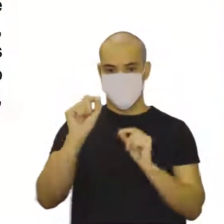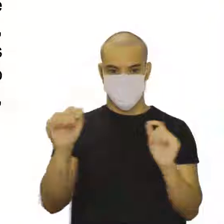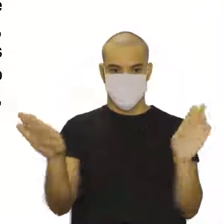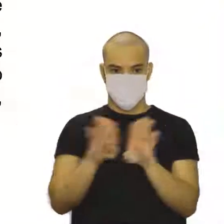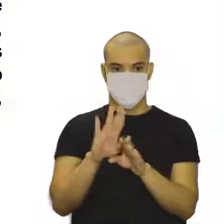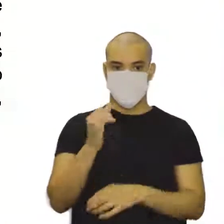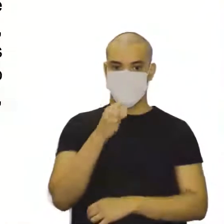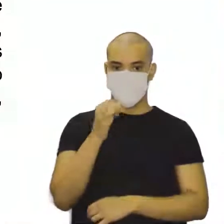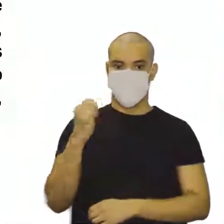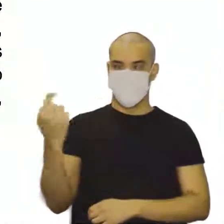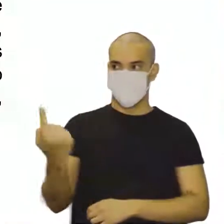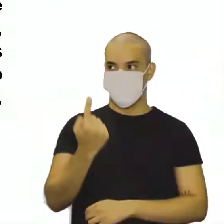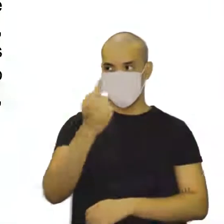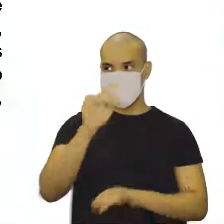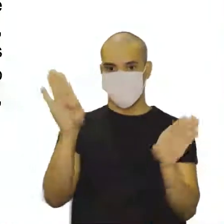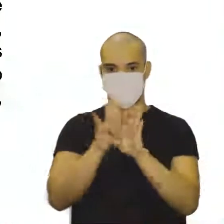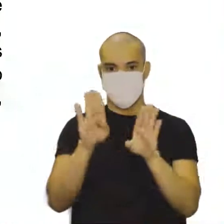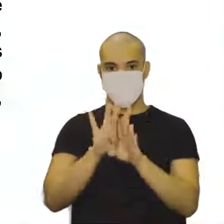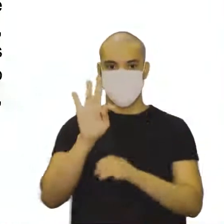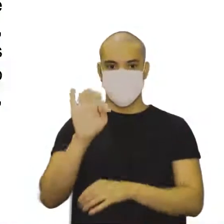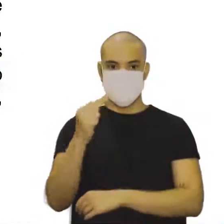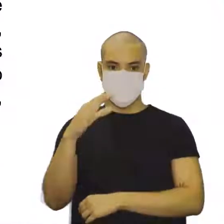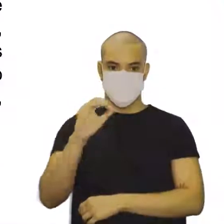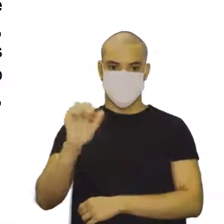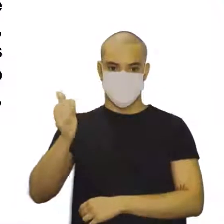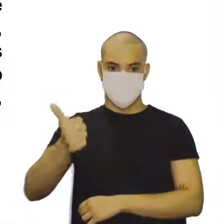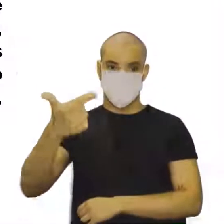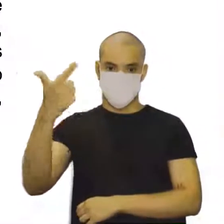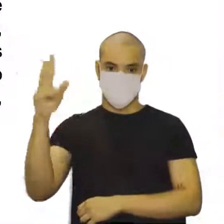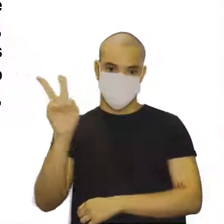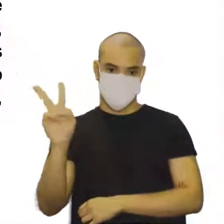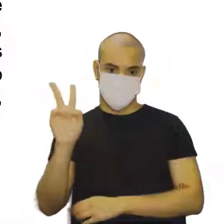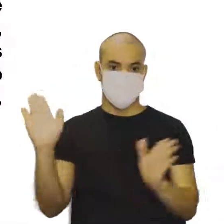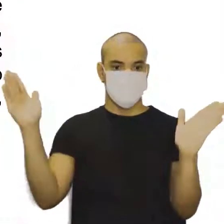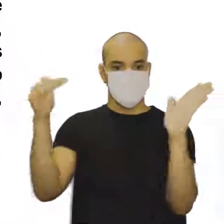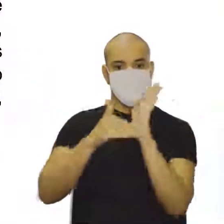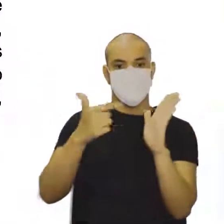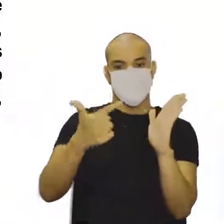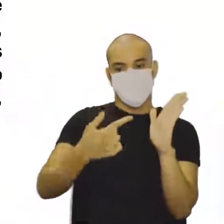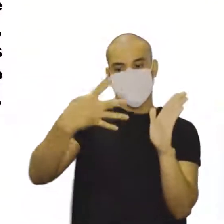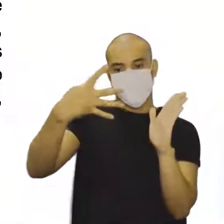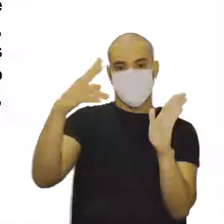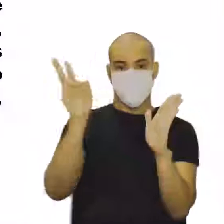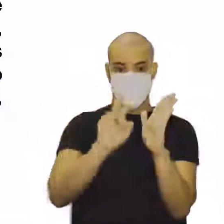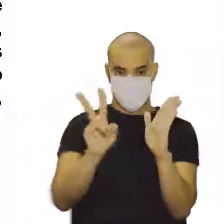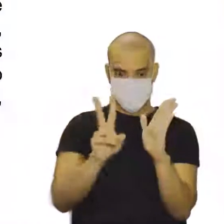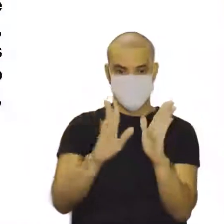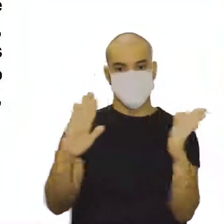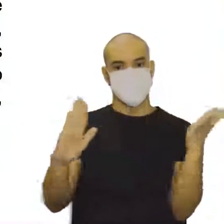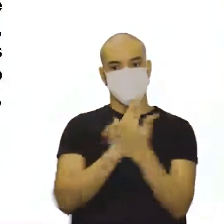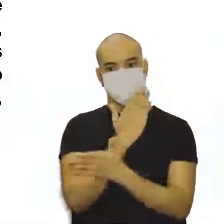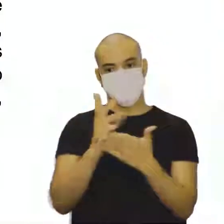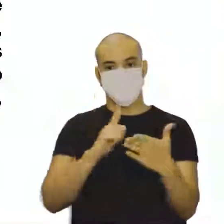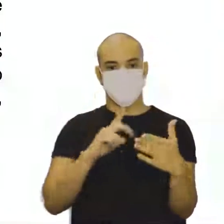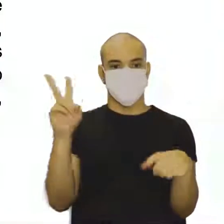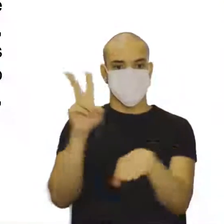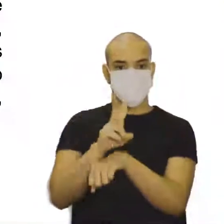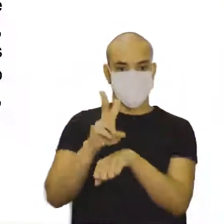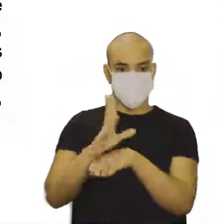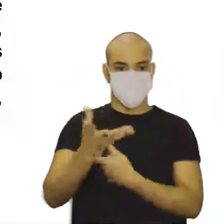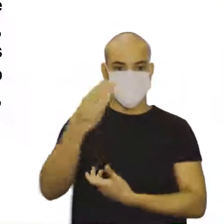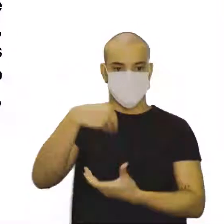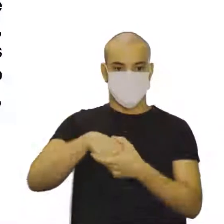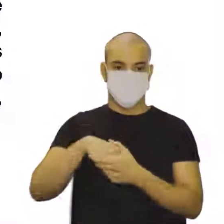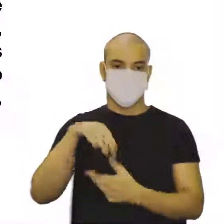corrente alta, nas tensões de 12 e 24 volts, ok? Alguns com proteções em